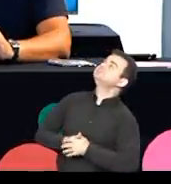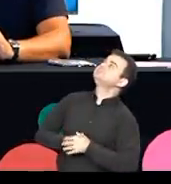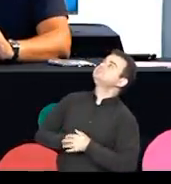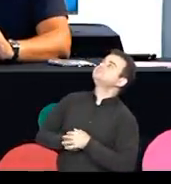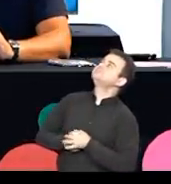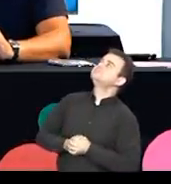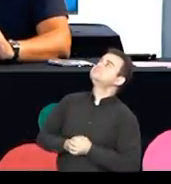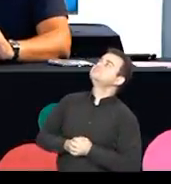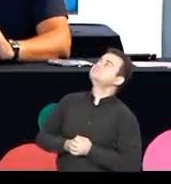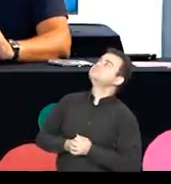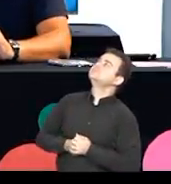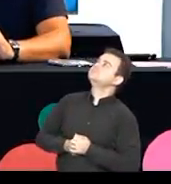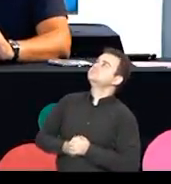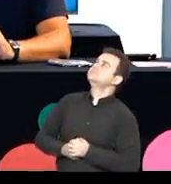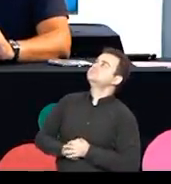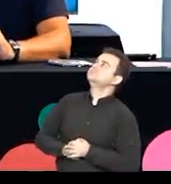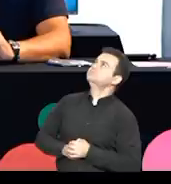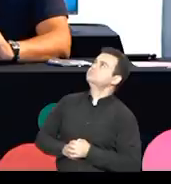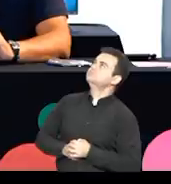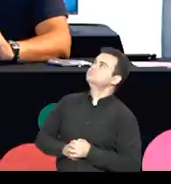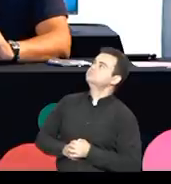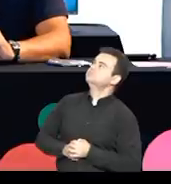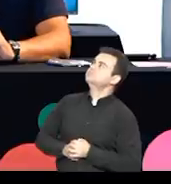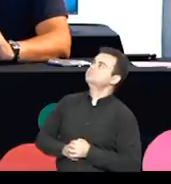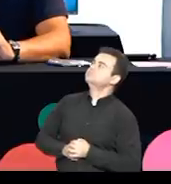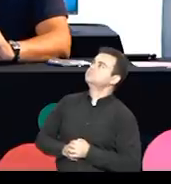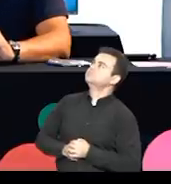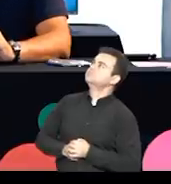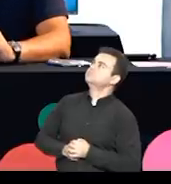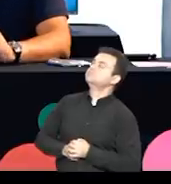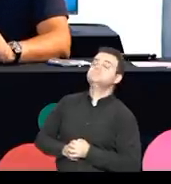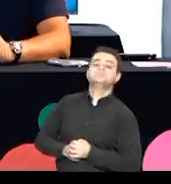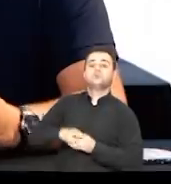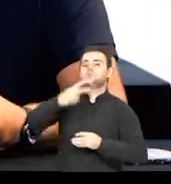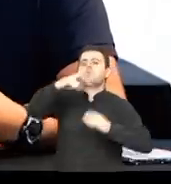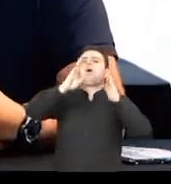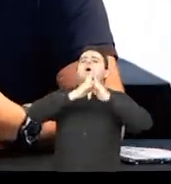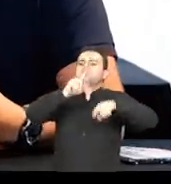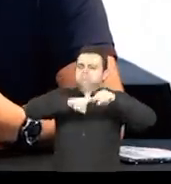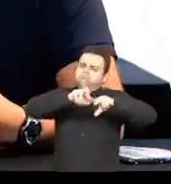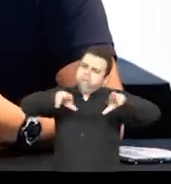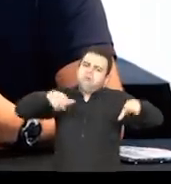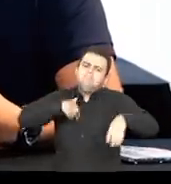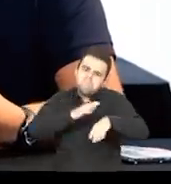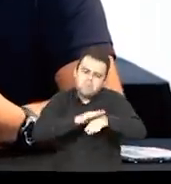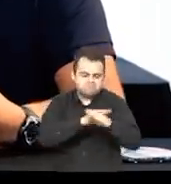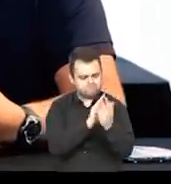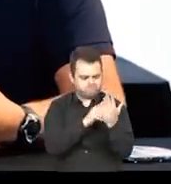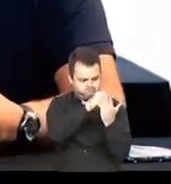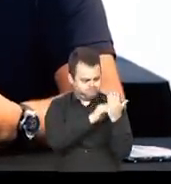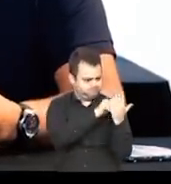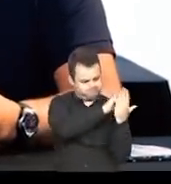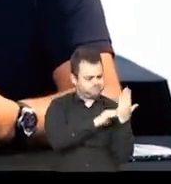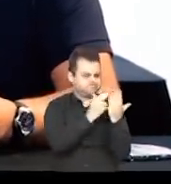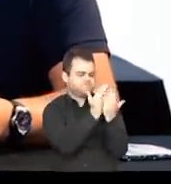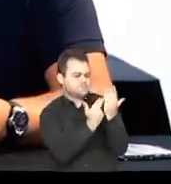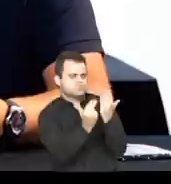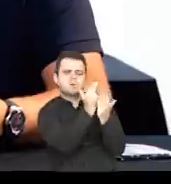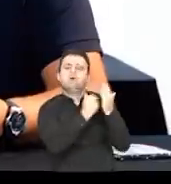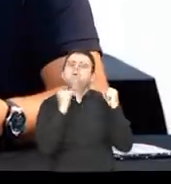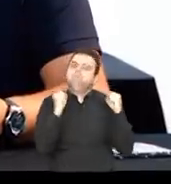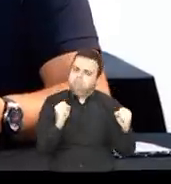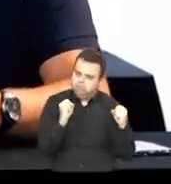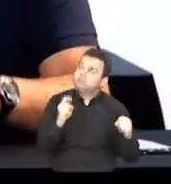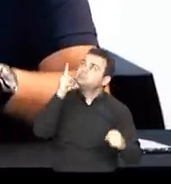você pode pintar com lápis, com tinta guache, com os materiais que você tem na sua casa. Aí eu fiz aqui um desenho do motorista, ó, eu abri aqui